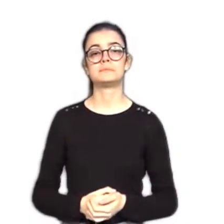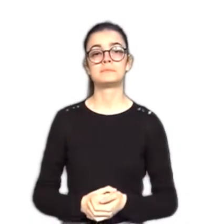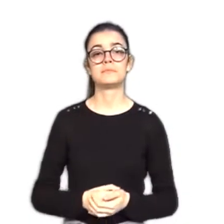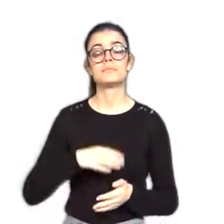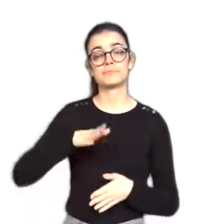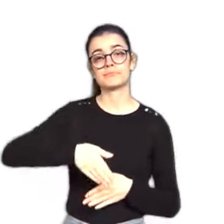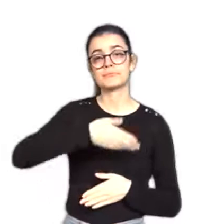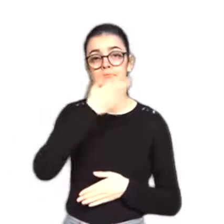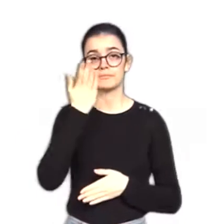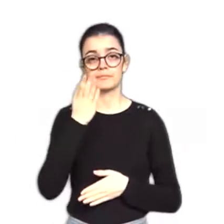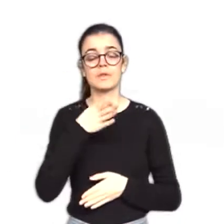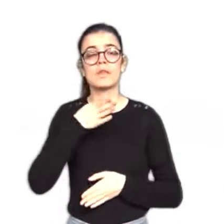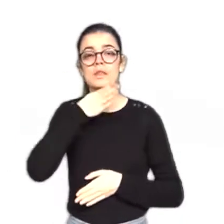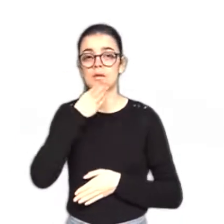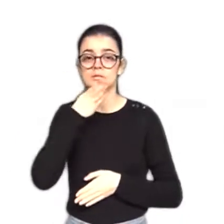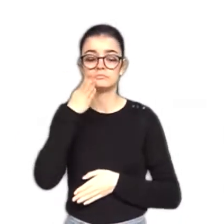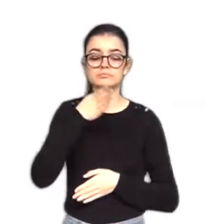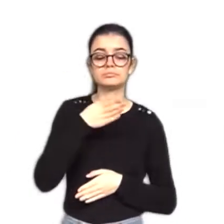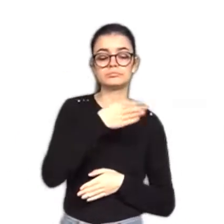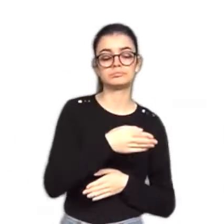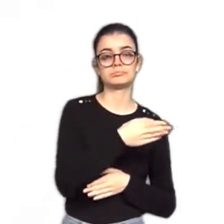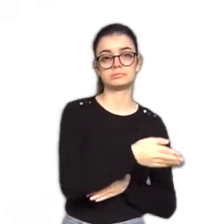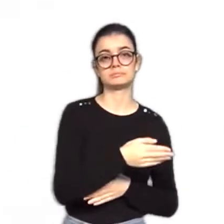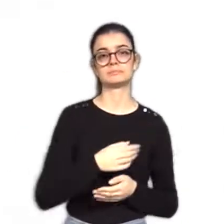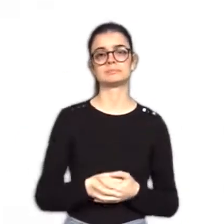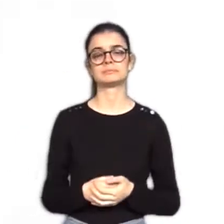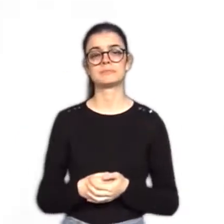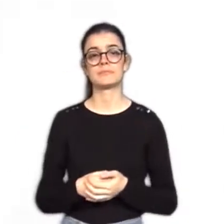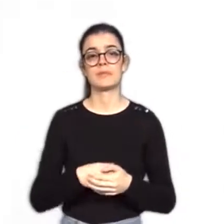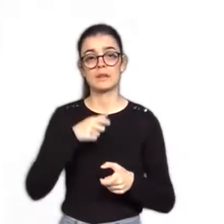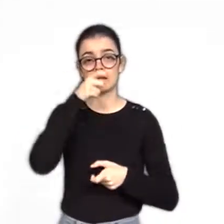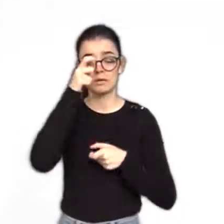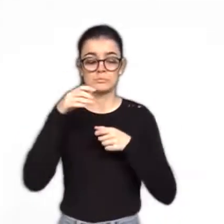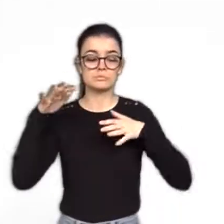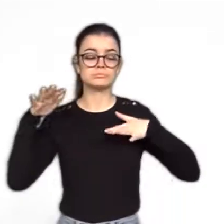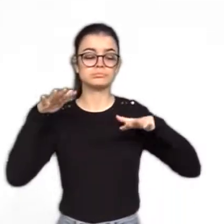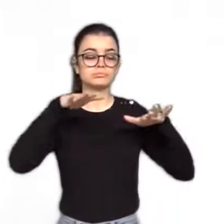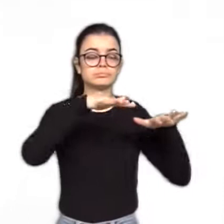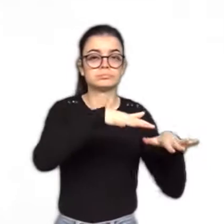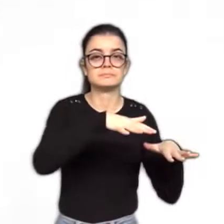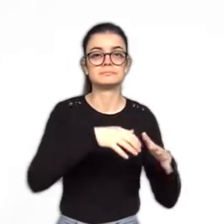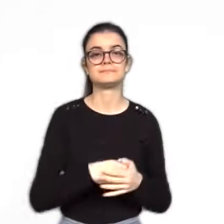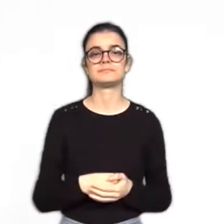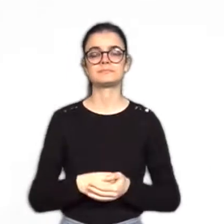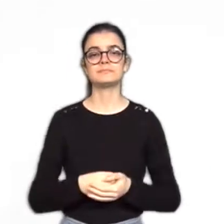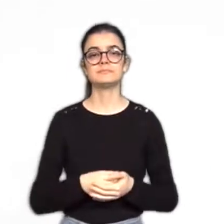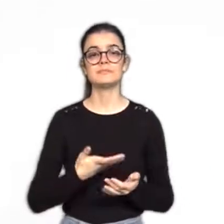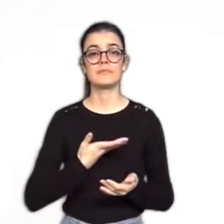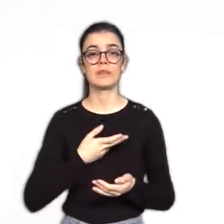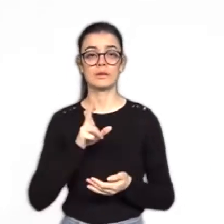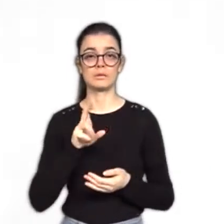Um dia, o comboio saiu à rua. Todos vieram ver. E até o Dr. Manuel